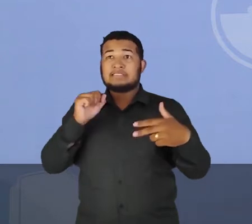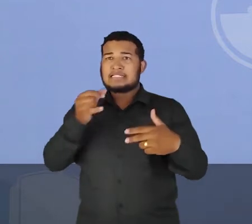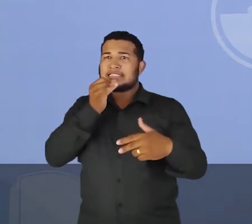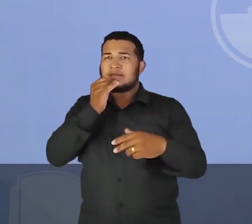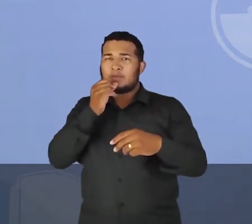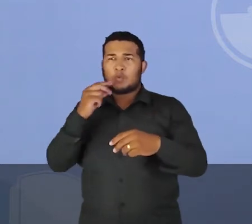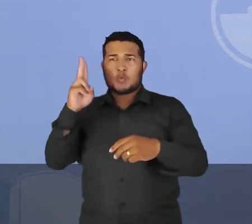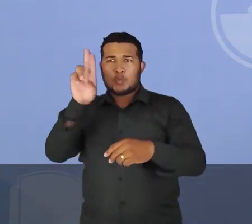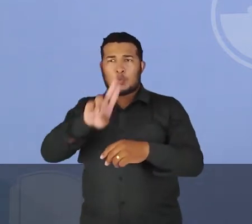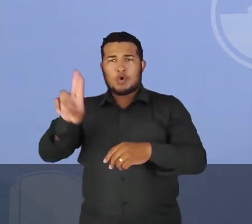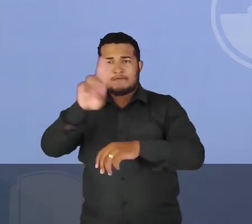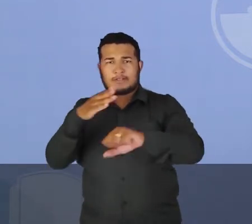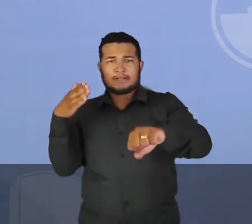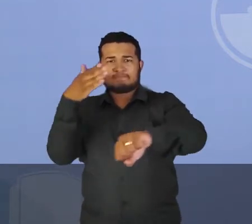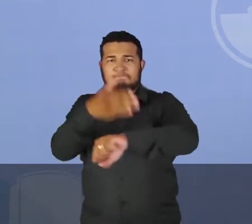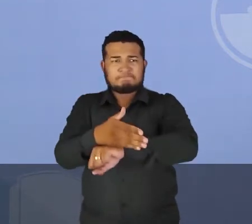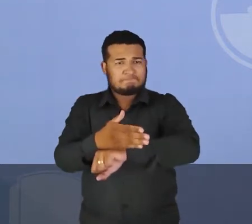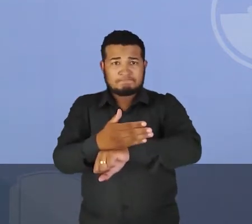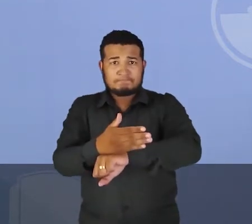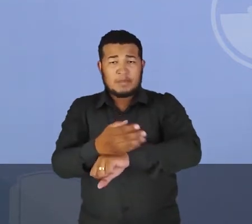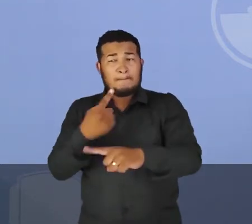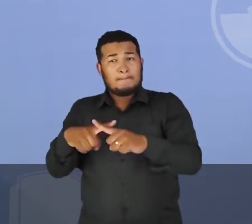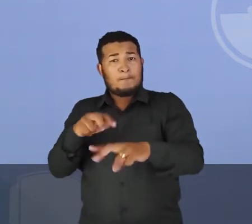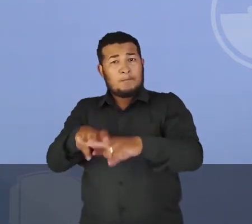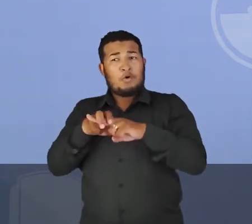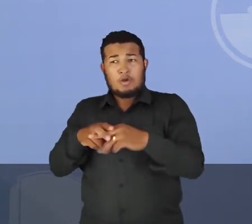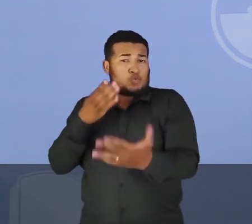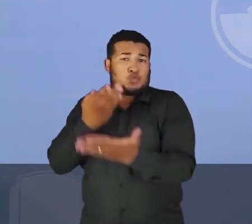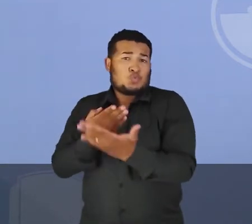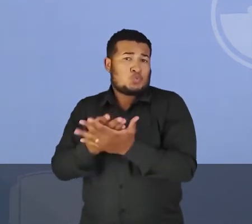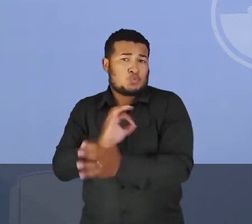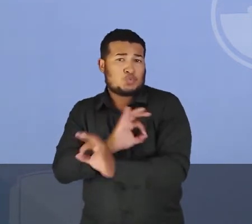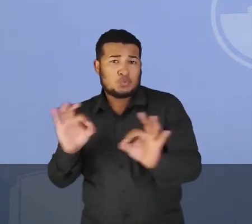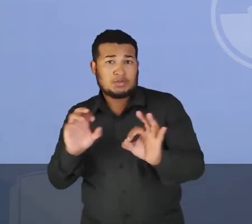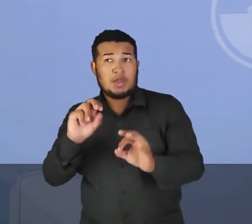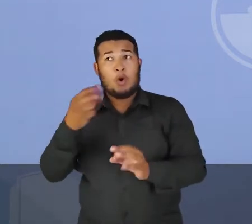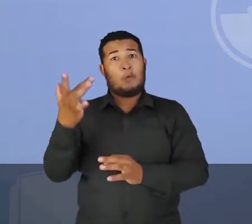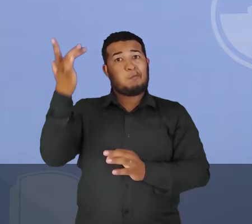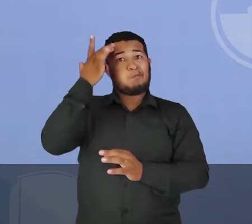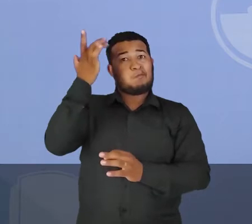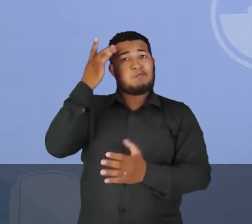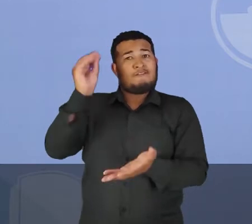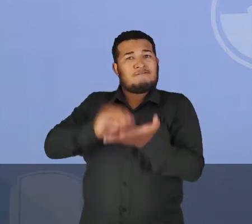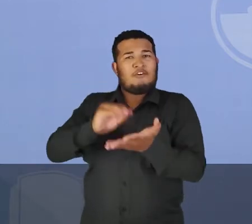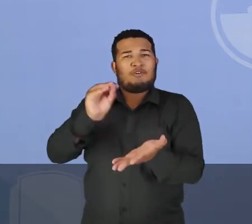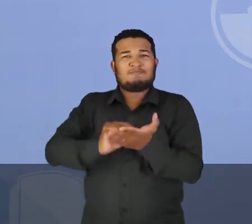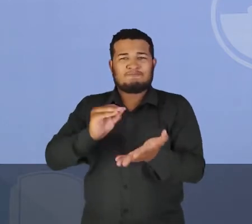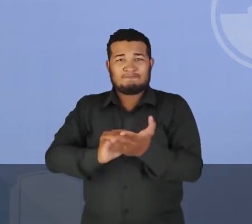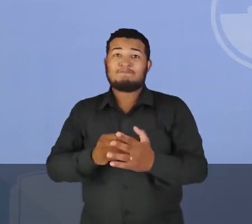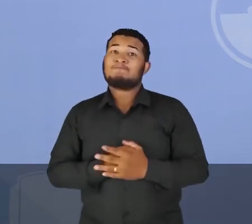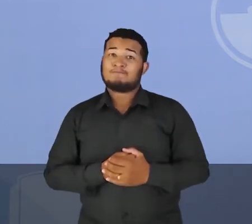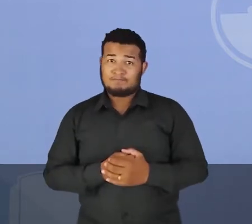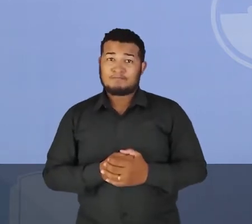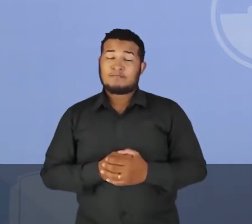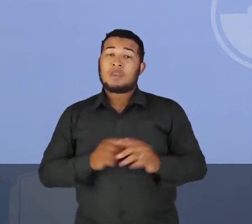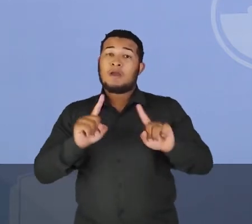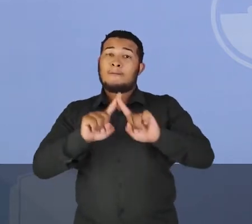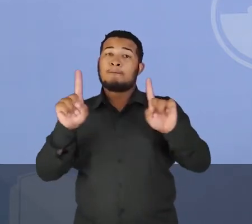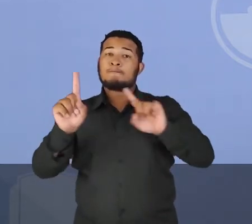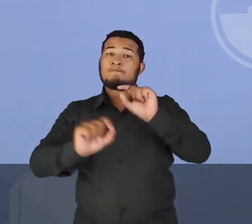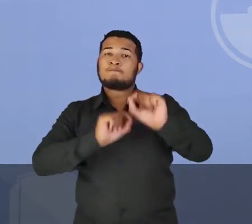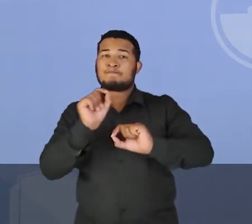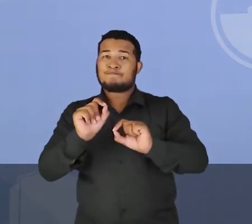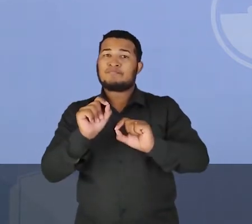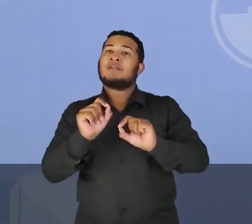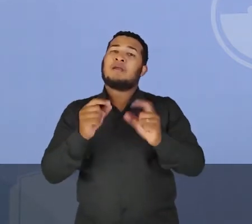na universidade é porque ele não estuda ou porque ele não é tão inteligente assim, né, gente? Mas aí é